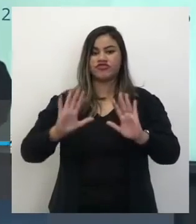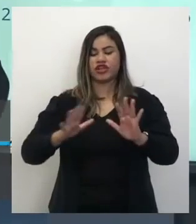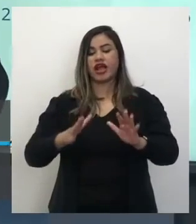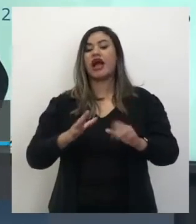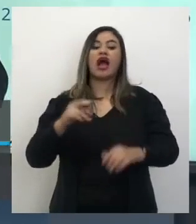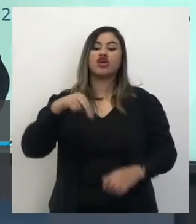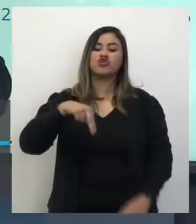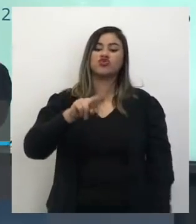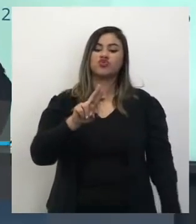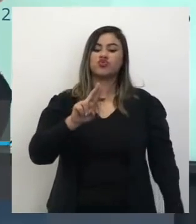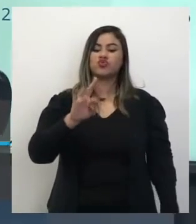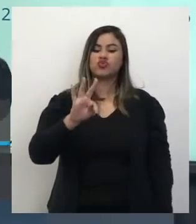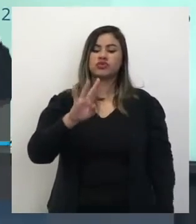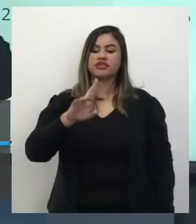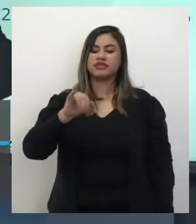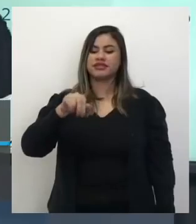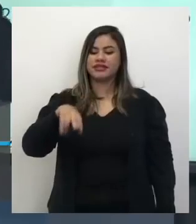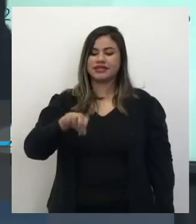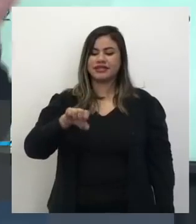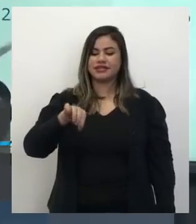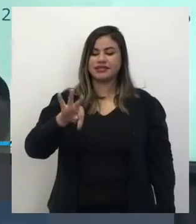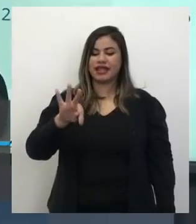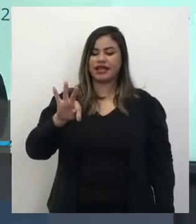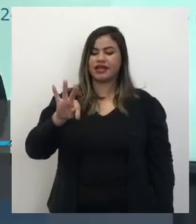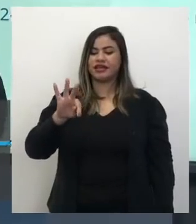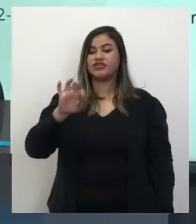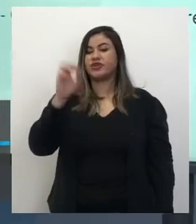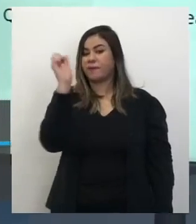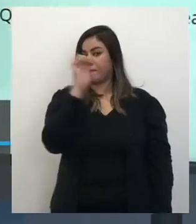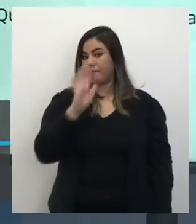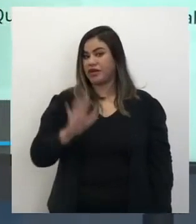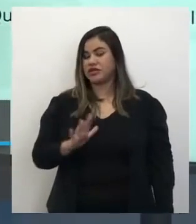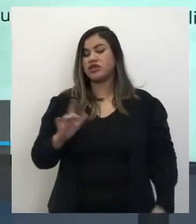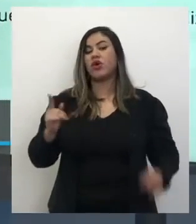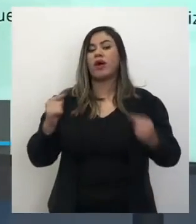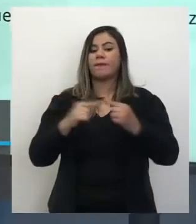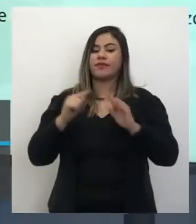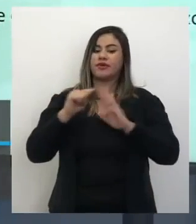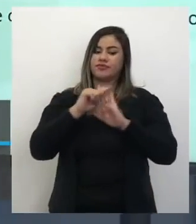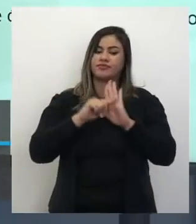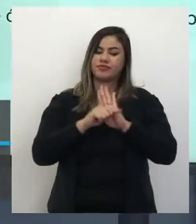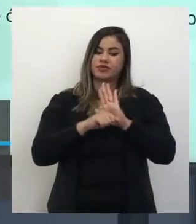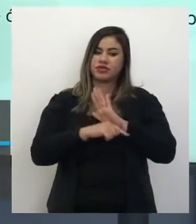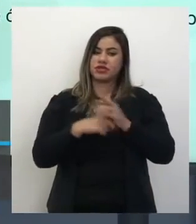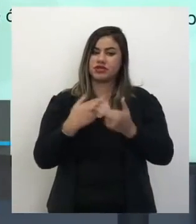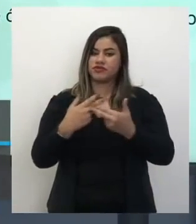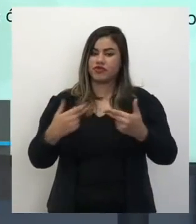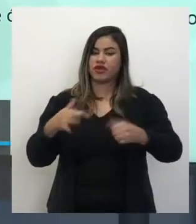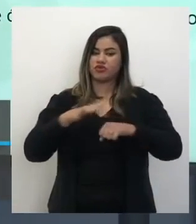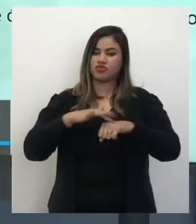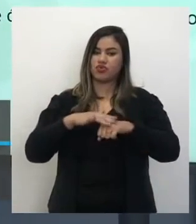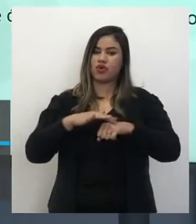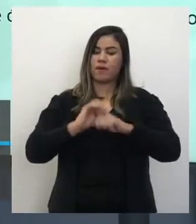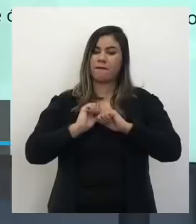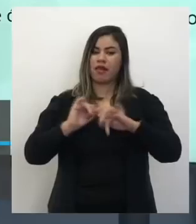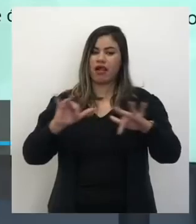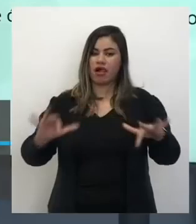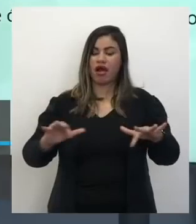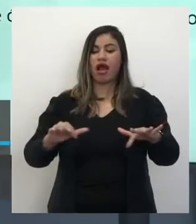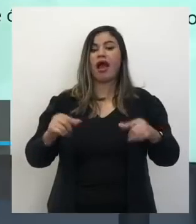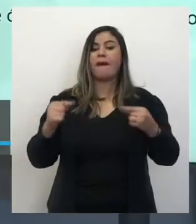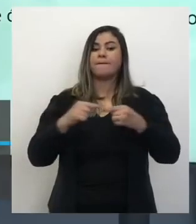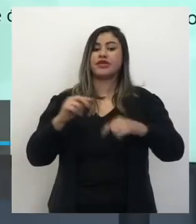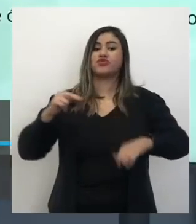Nutrinet Brasil, ela é realizada pelo Núcleo de Pesquisas Epidemiológicas em Nutrição e Saúde